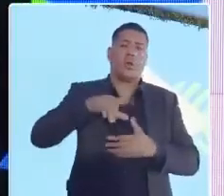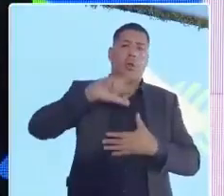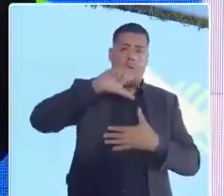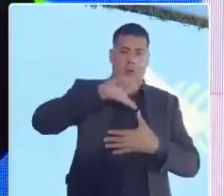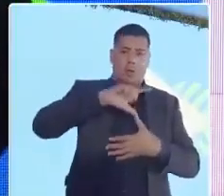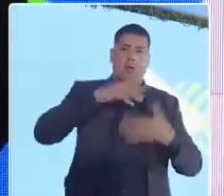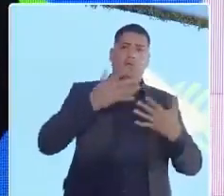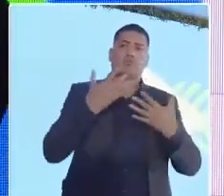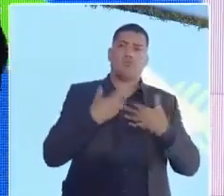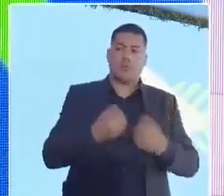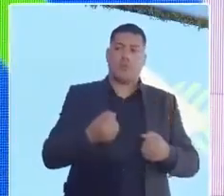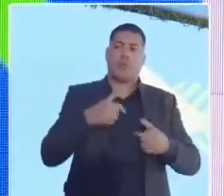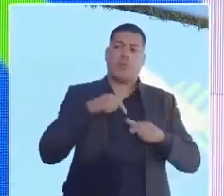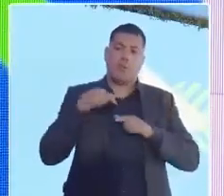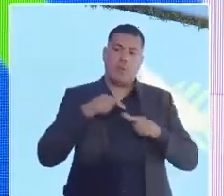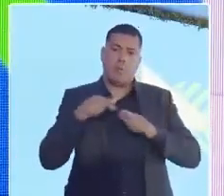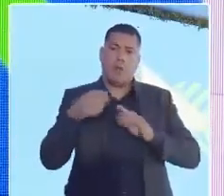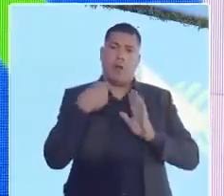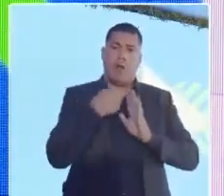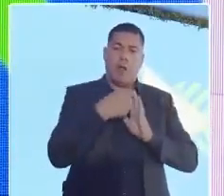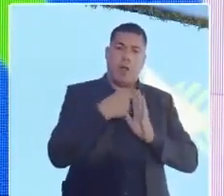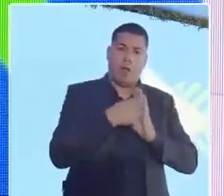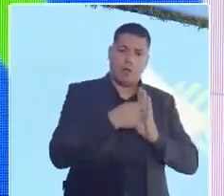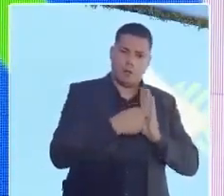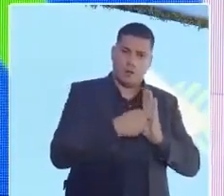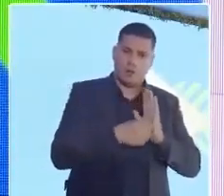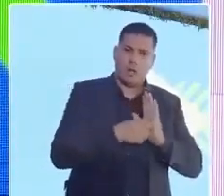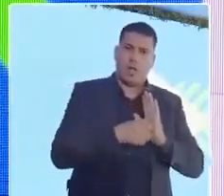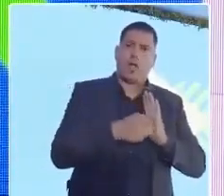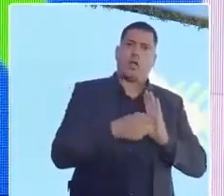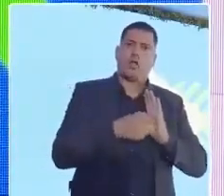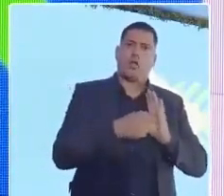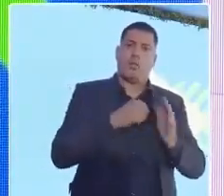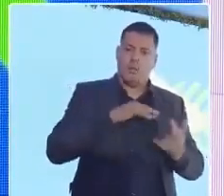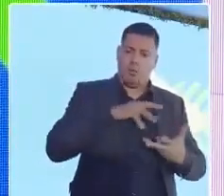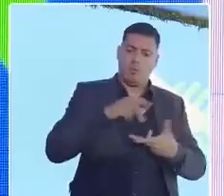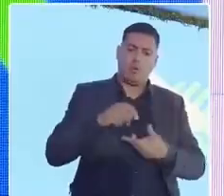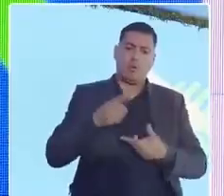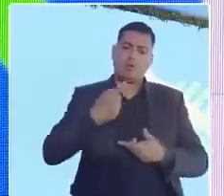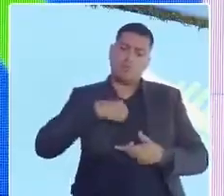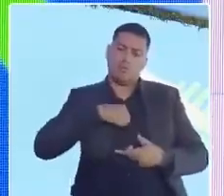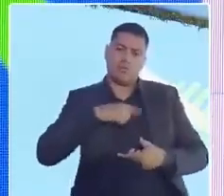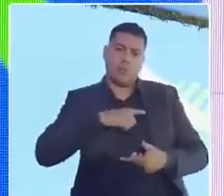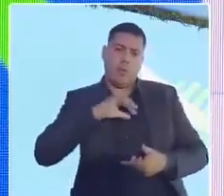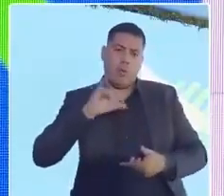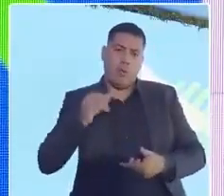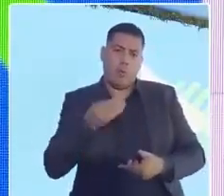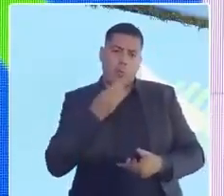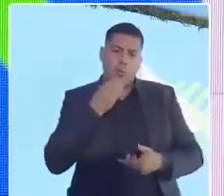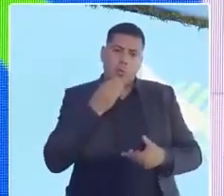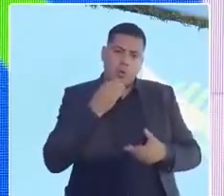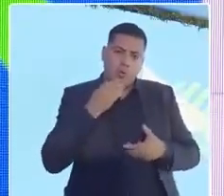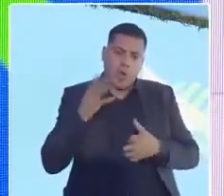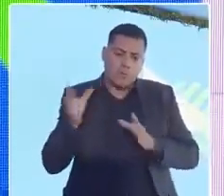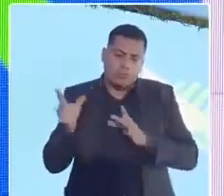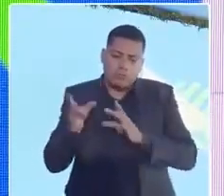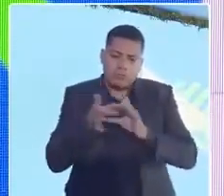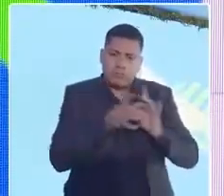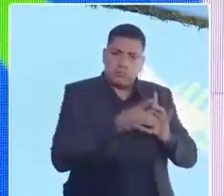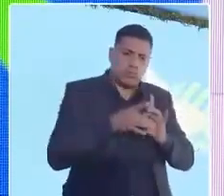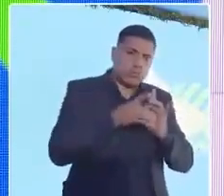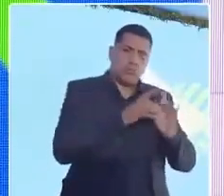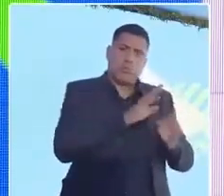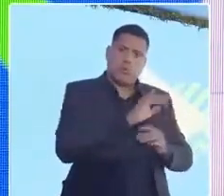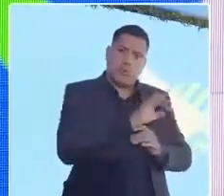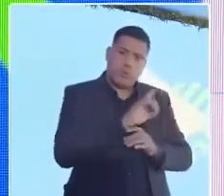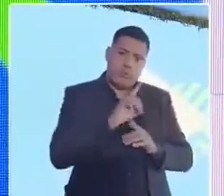a agenda Global temos aí uma oportunidade conjunta tanto do BID com os